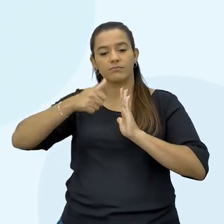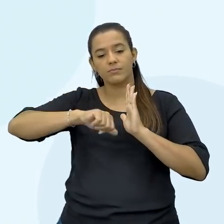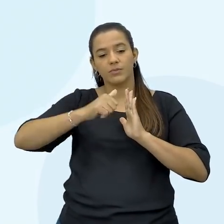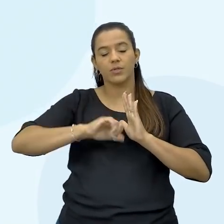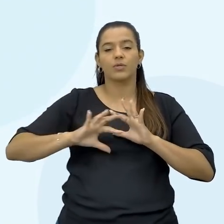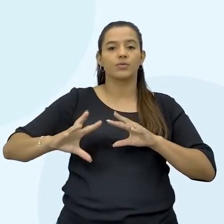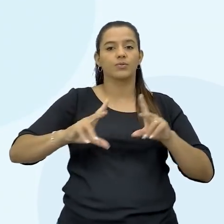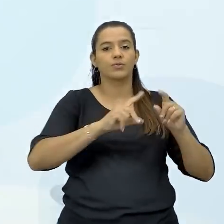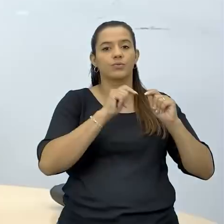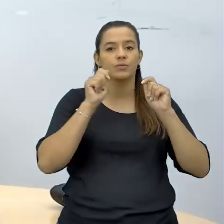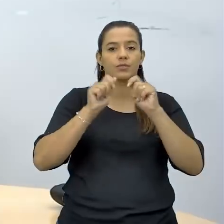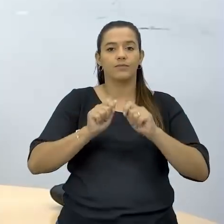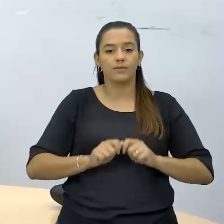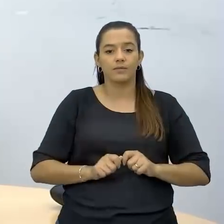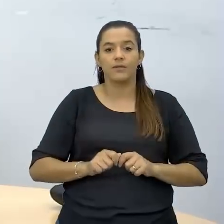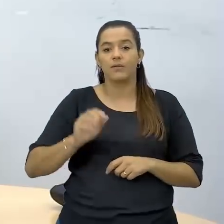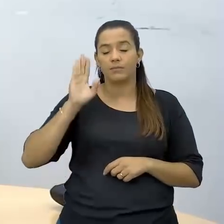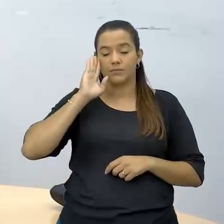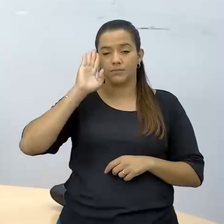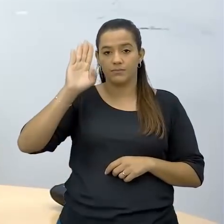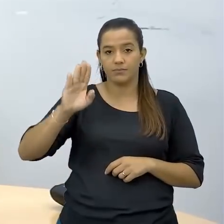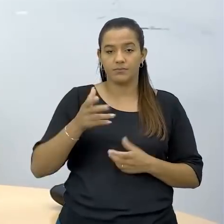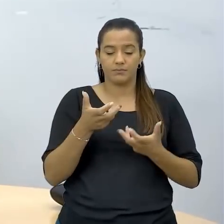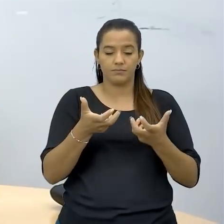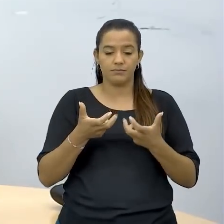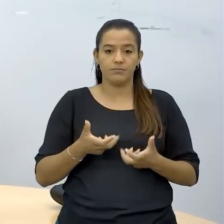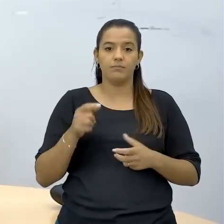sendo feito, principalmente no que se